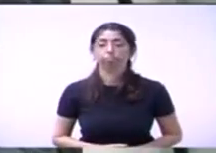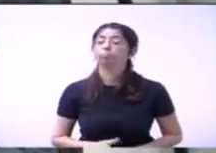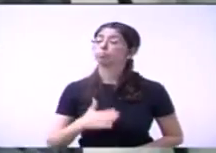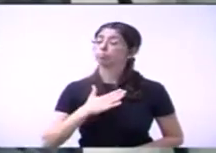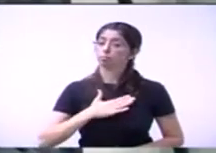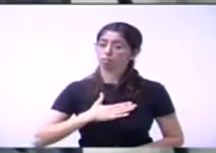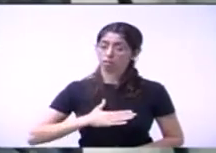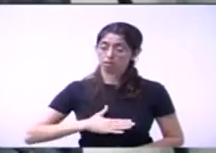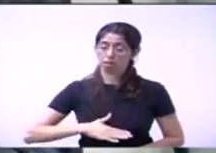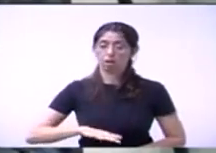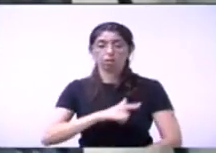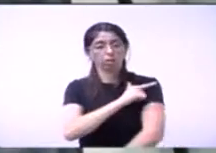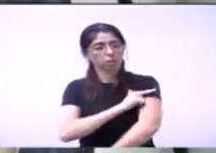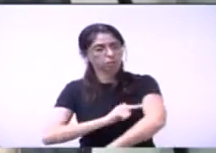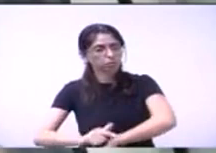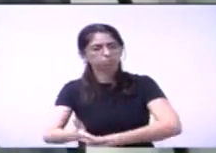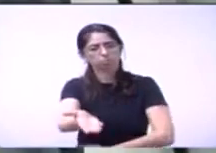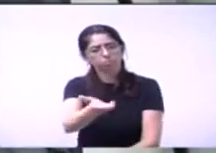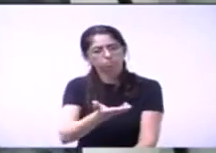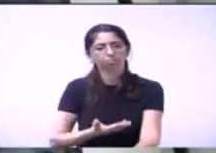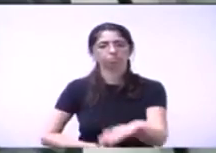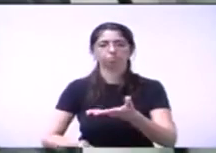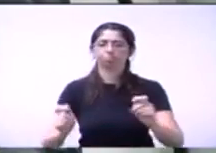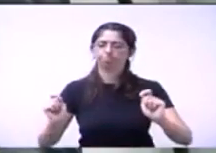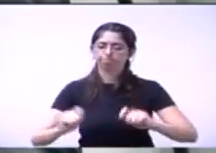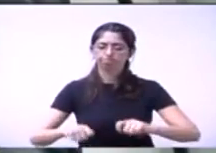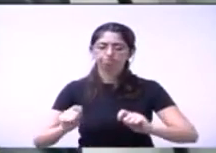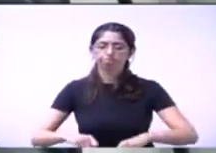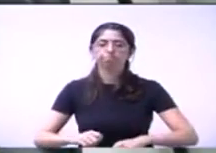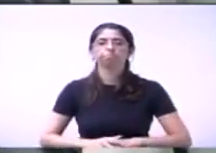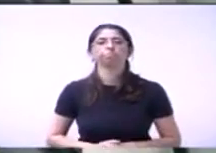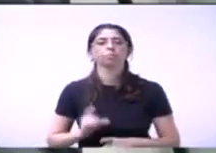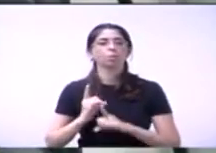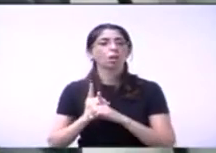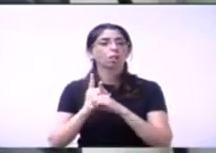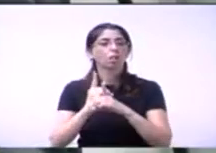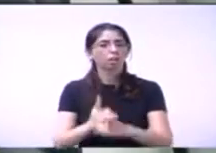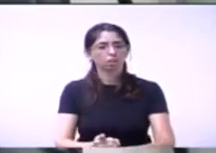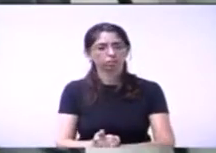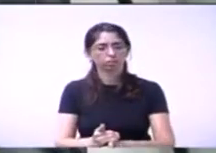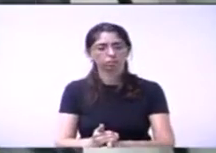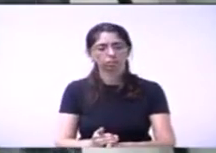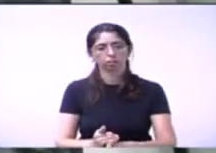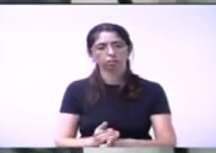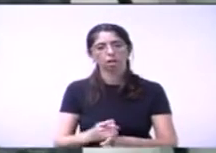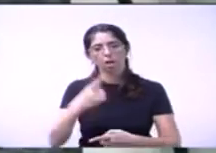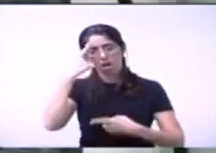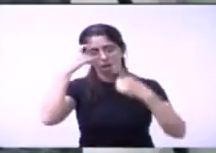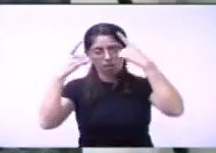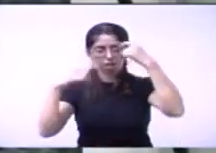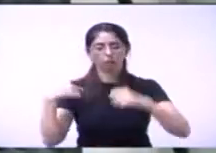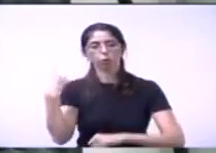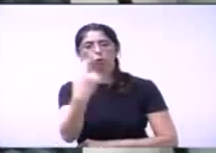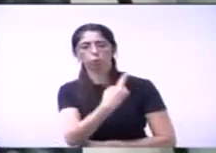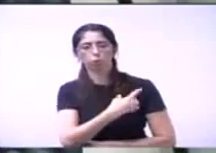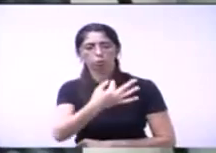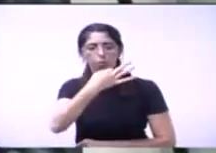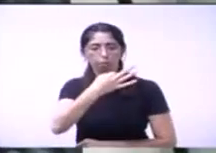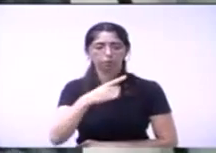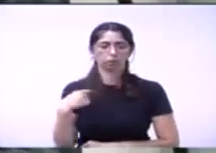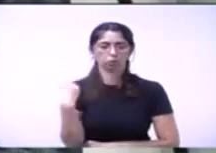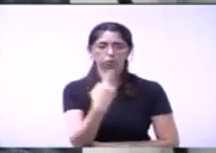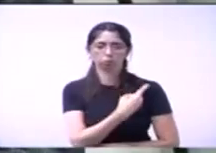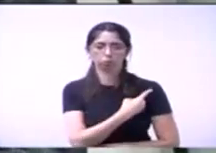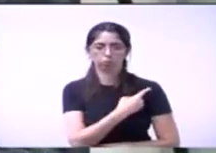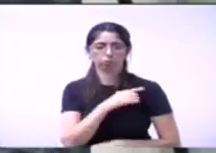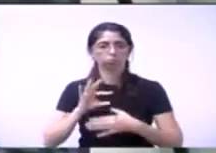com muita competência e, principalmente, sempre defendendo os nossos ideais e a nossa maneira de pensar.